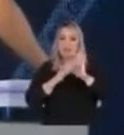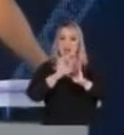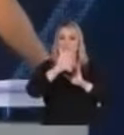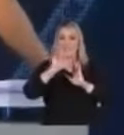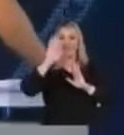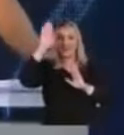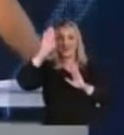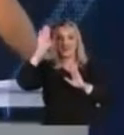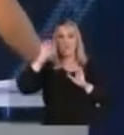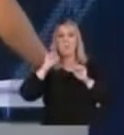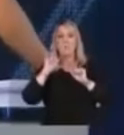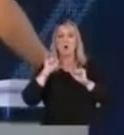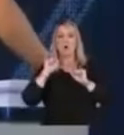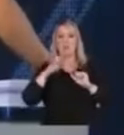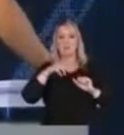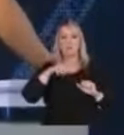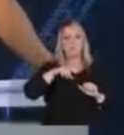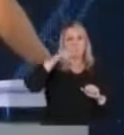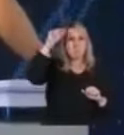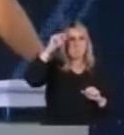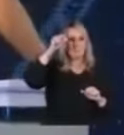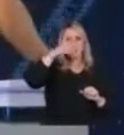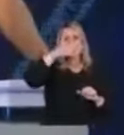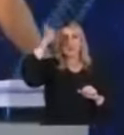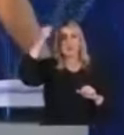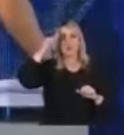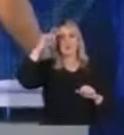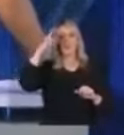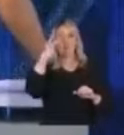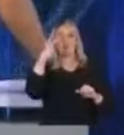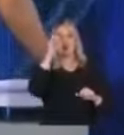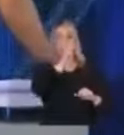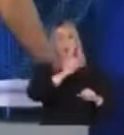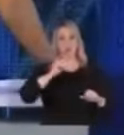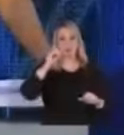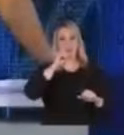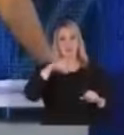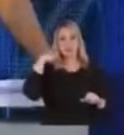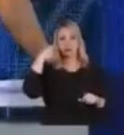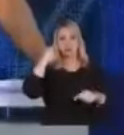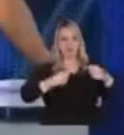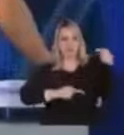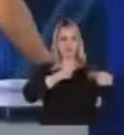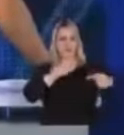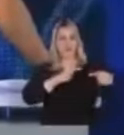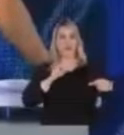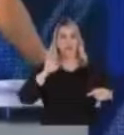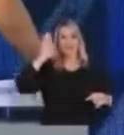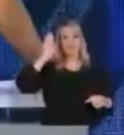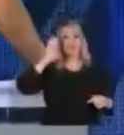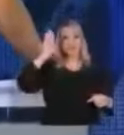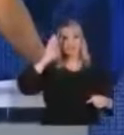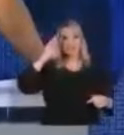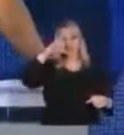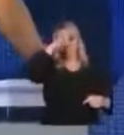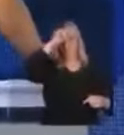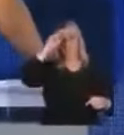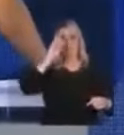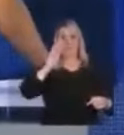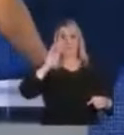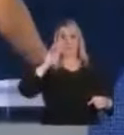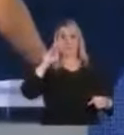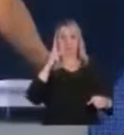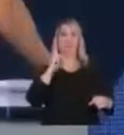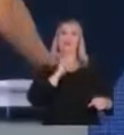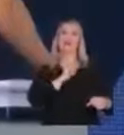cada candidato possa tomar a melhor decisão na urna no dia 2 de outubro nosso próximo debate será com candidatos a prefeito de Belo